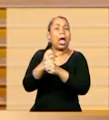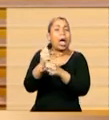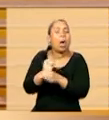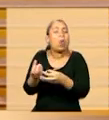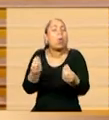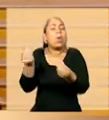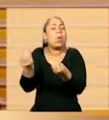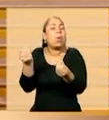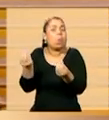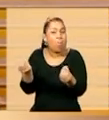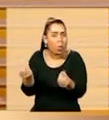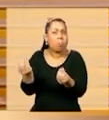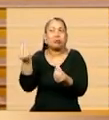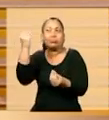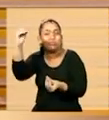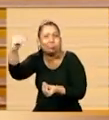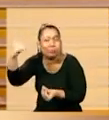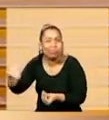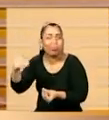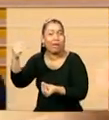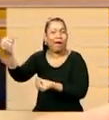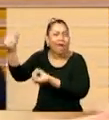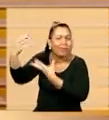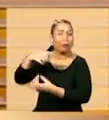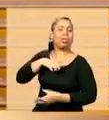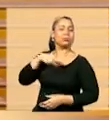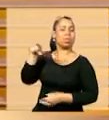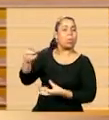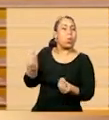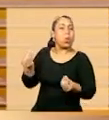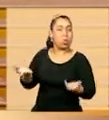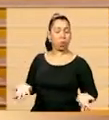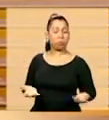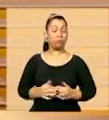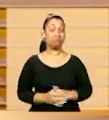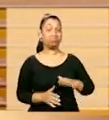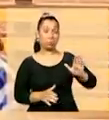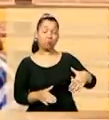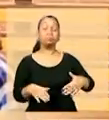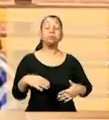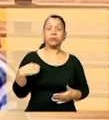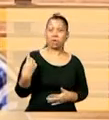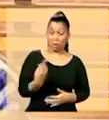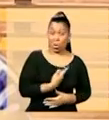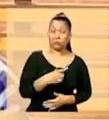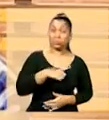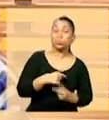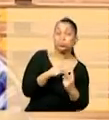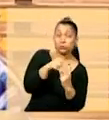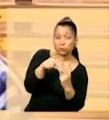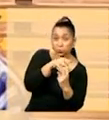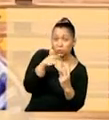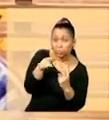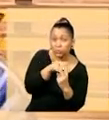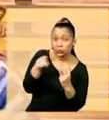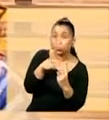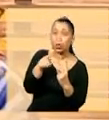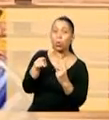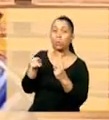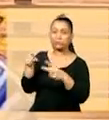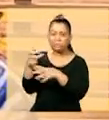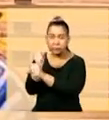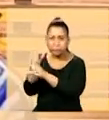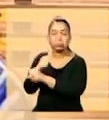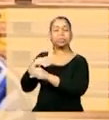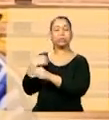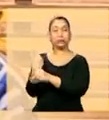tipo de caso? Como é que funciona esse tipo de banco de dados que vocês têm? Nós temos 2 bancos de dados que